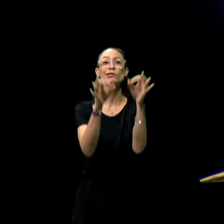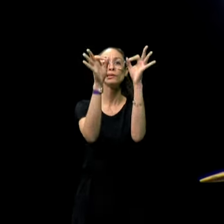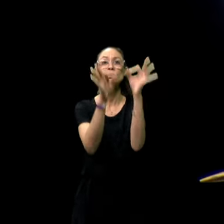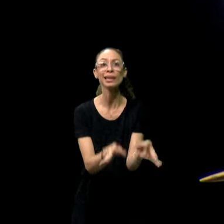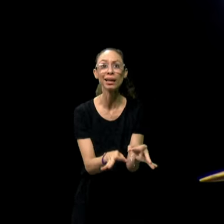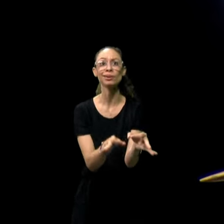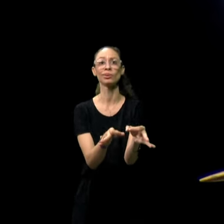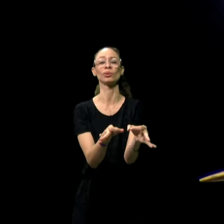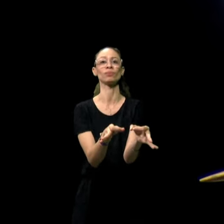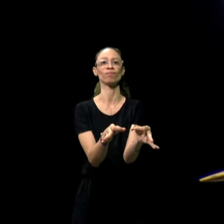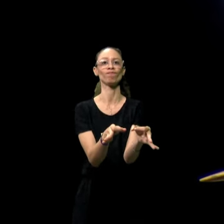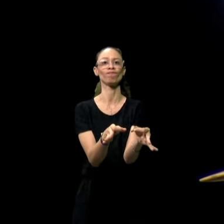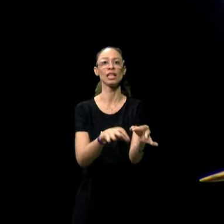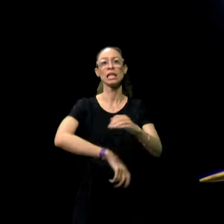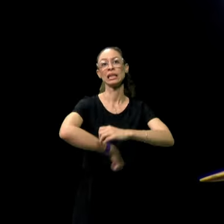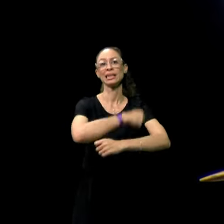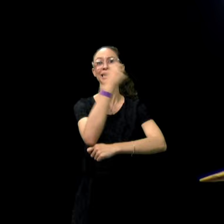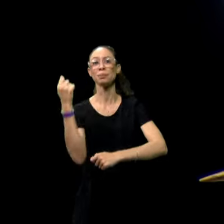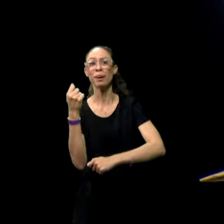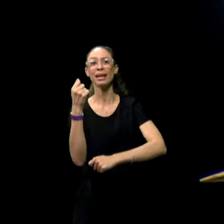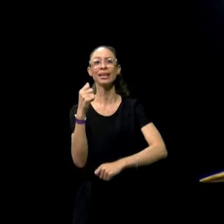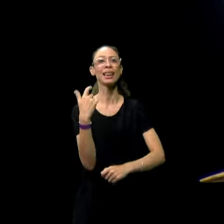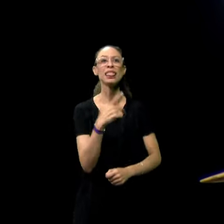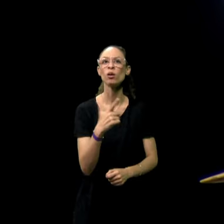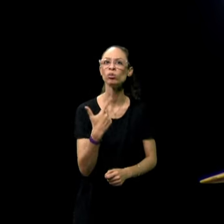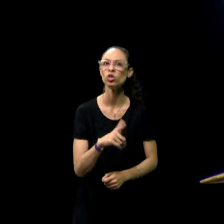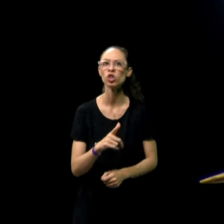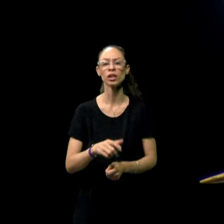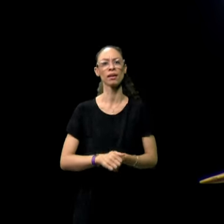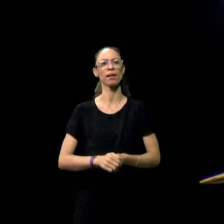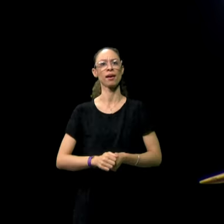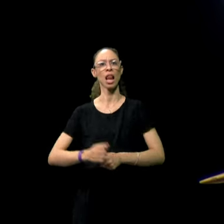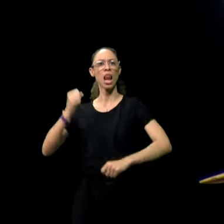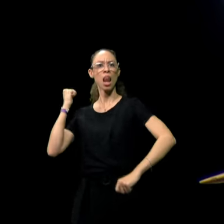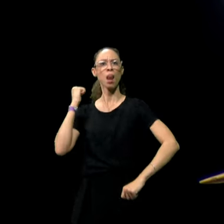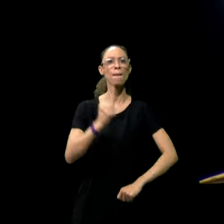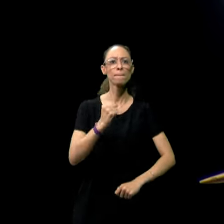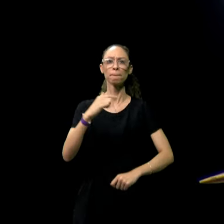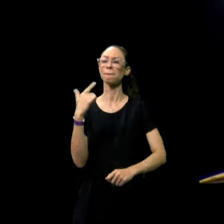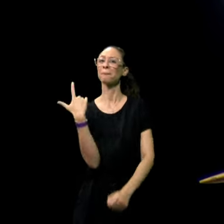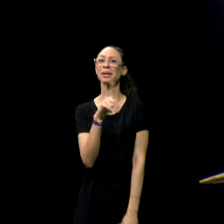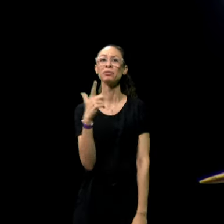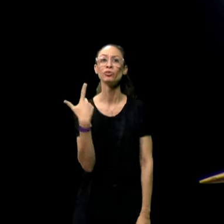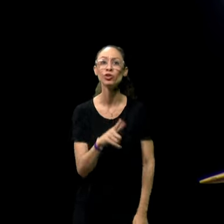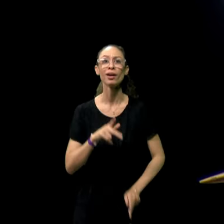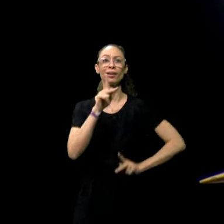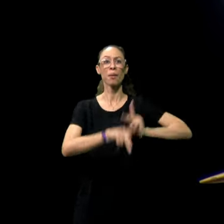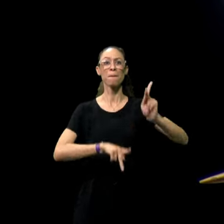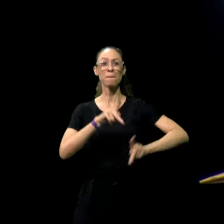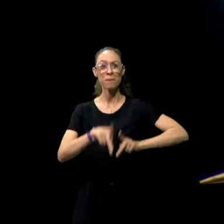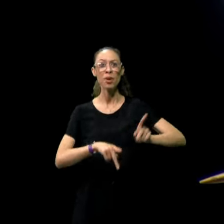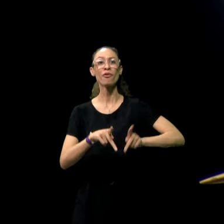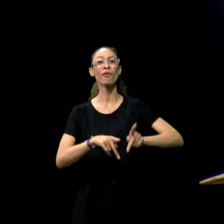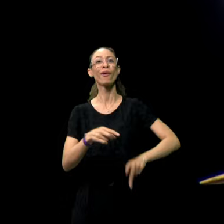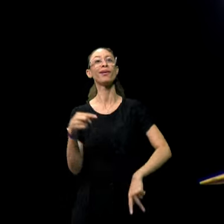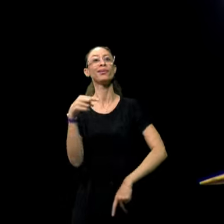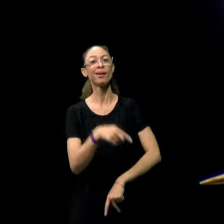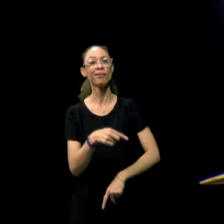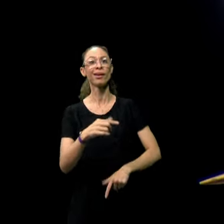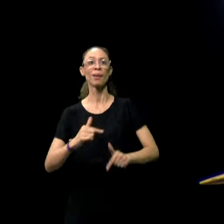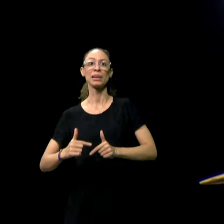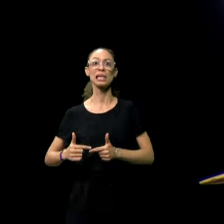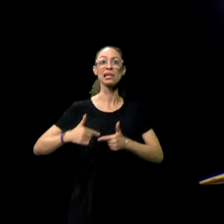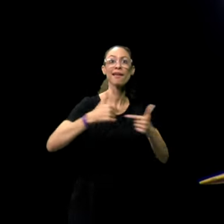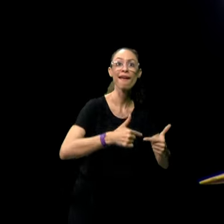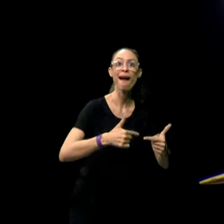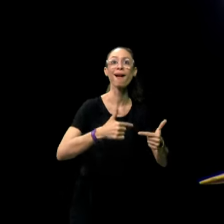Não havia espadas. Não havia lanças. Então o povo estava ali, mas não podia fazer guerra. Eu